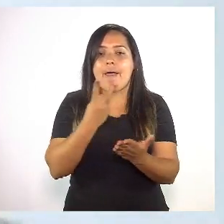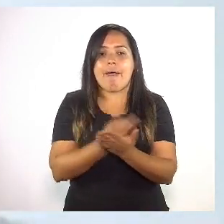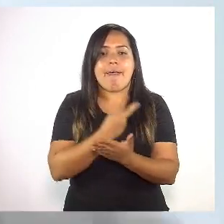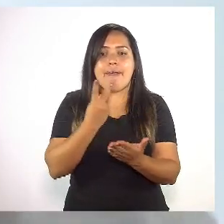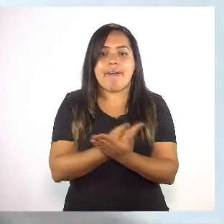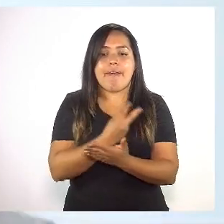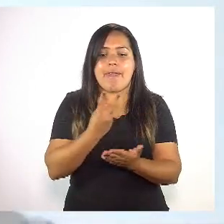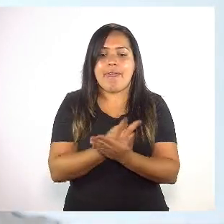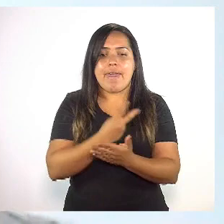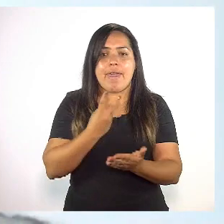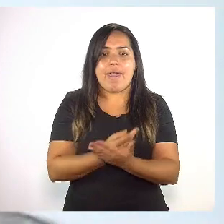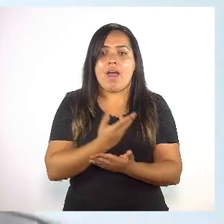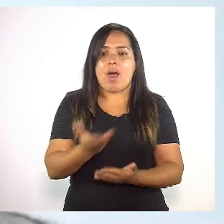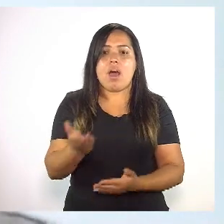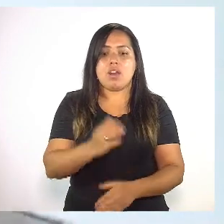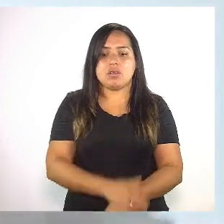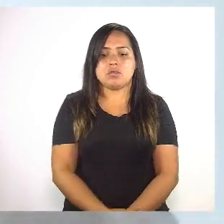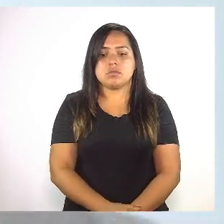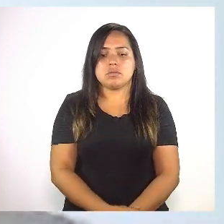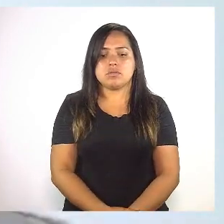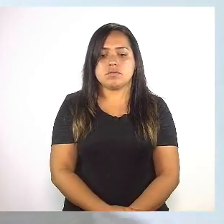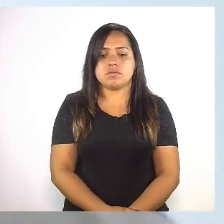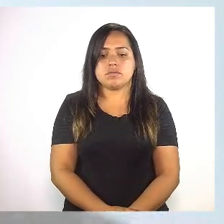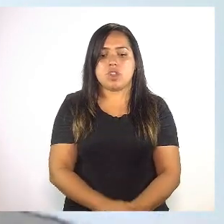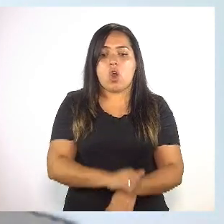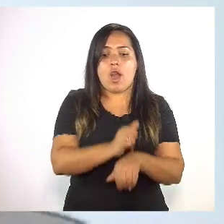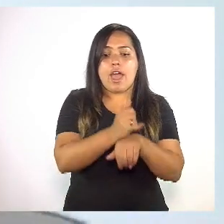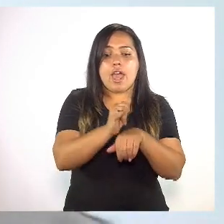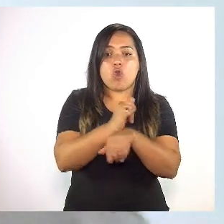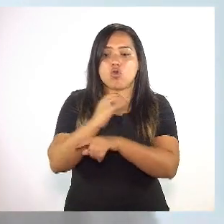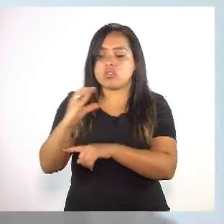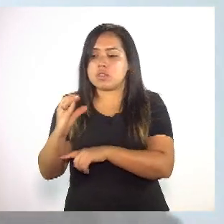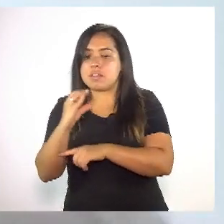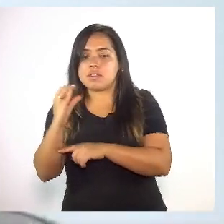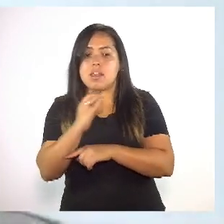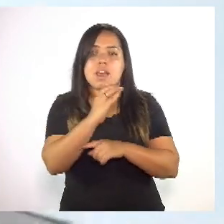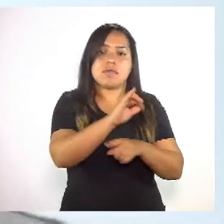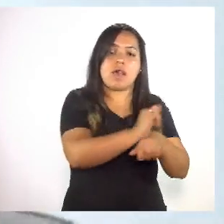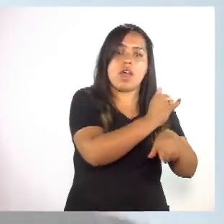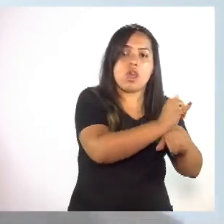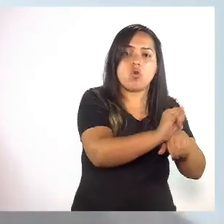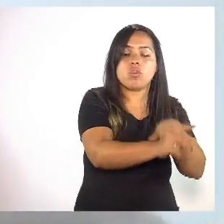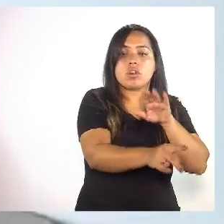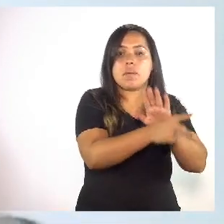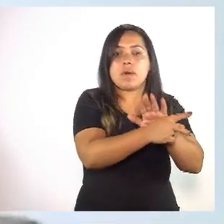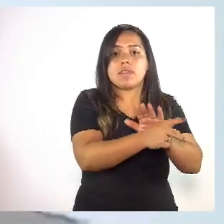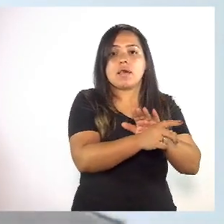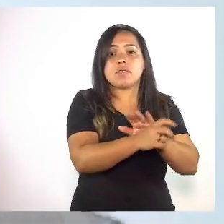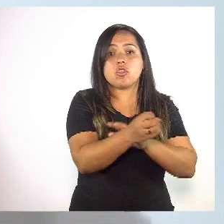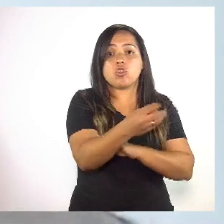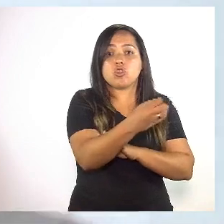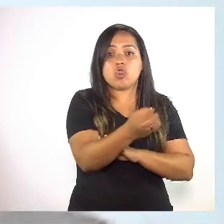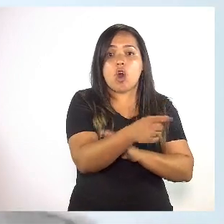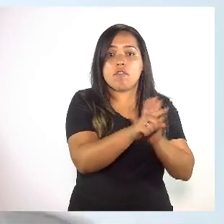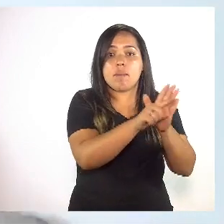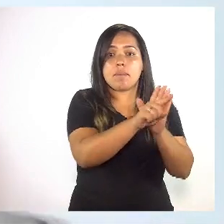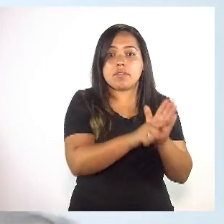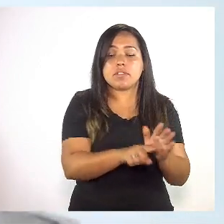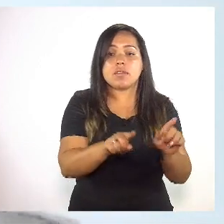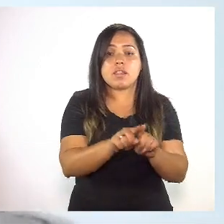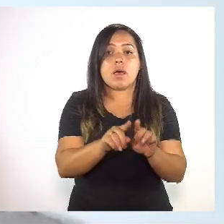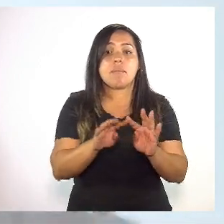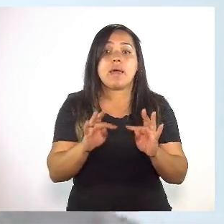continuar tungando, né, os recursos da ciência, da pesquisa, da inovação,